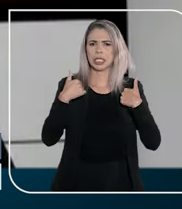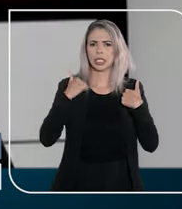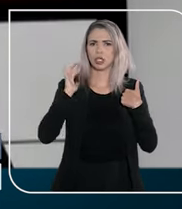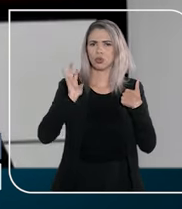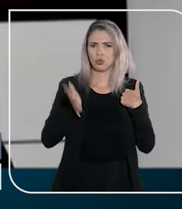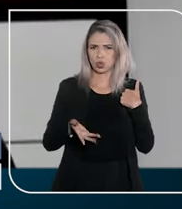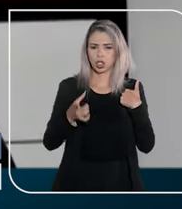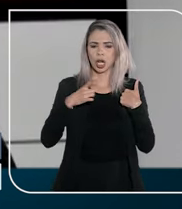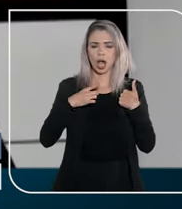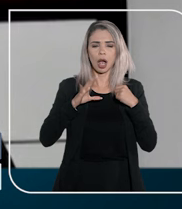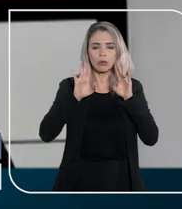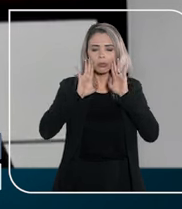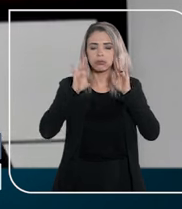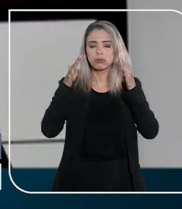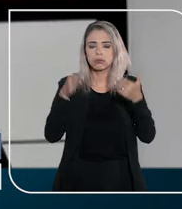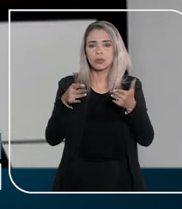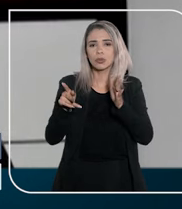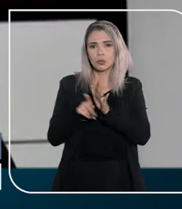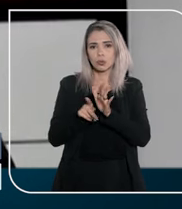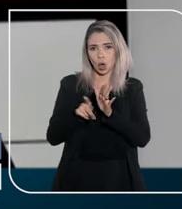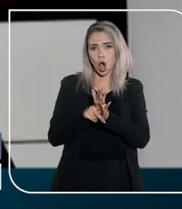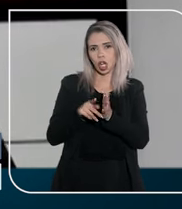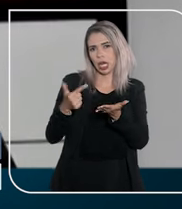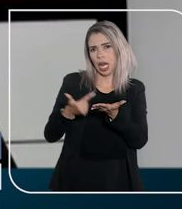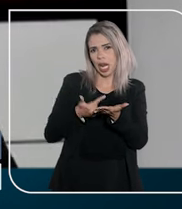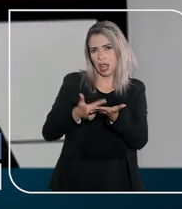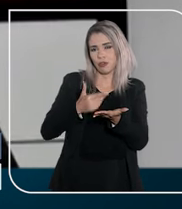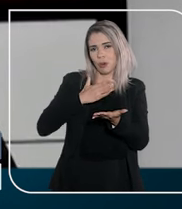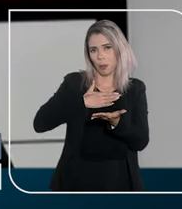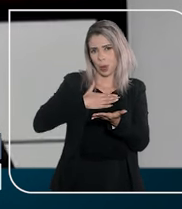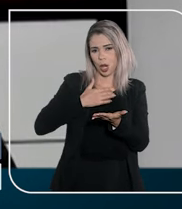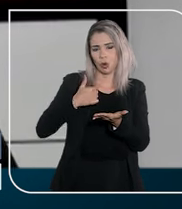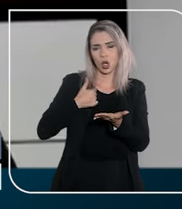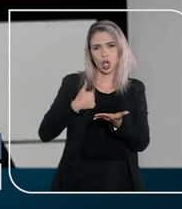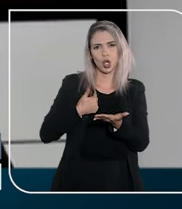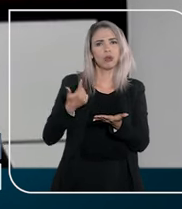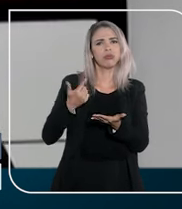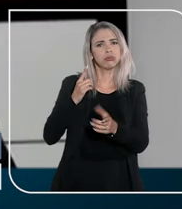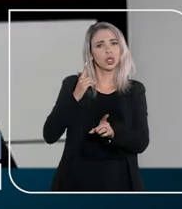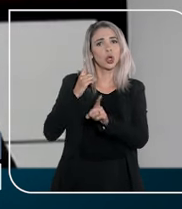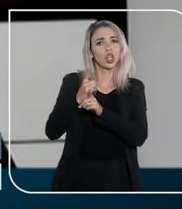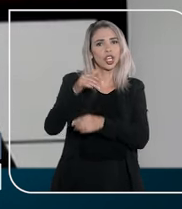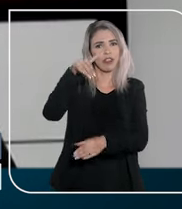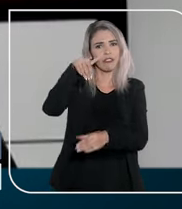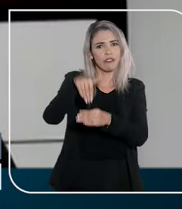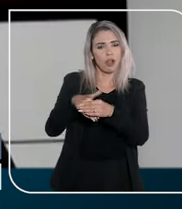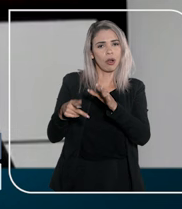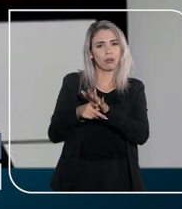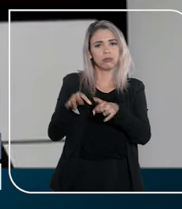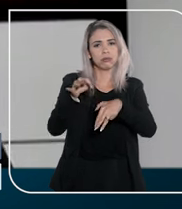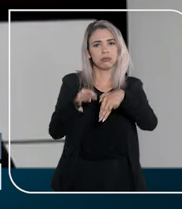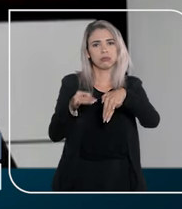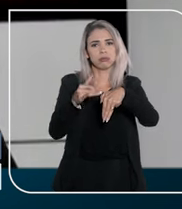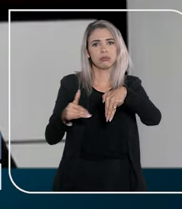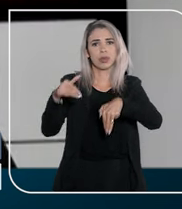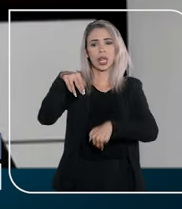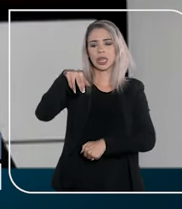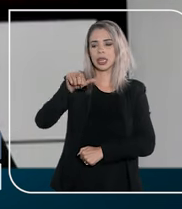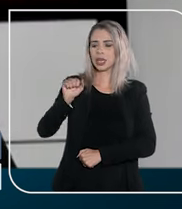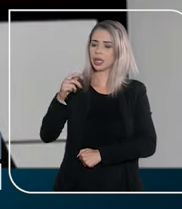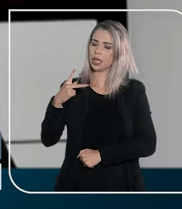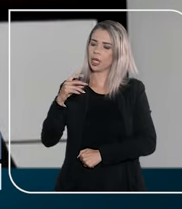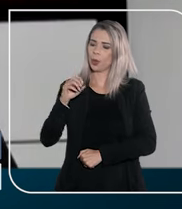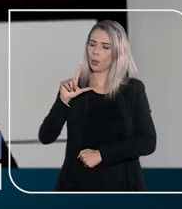pesquisando para a produção da segunda edição do meu livro, eu encontrei alguns votos do ministro Napoleão Nunes Maia Filho, no qual o STJ